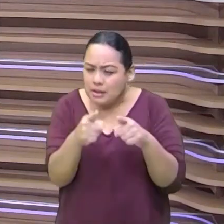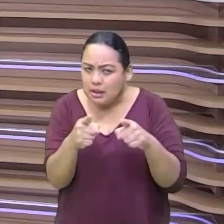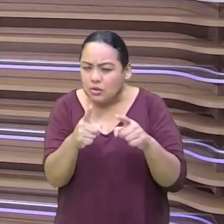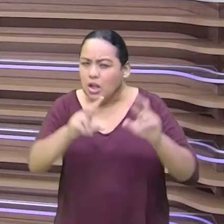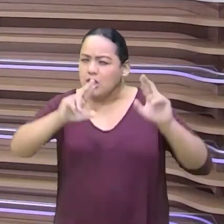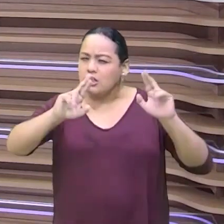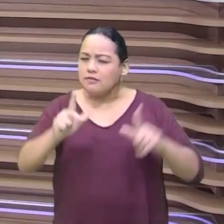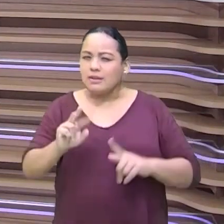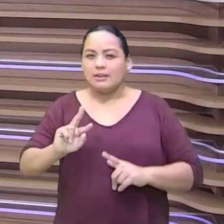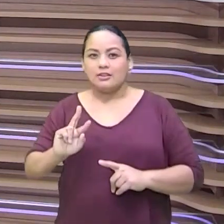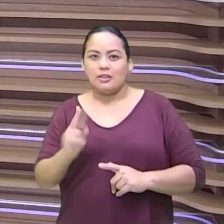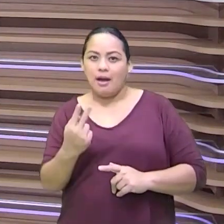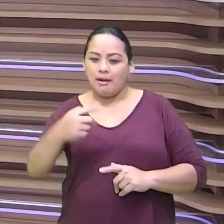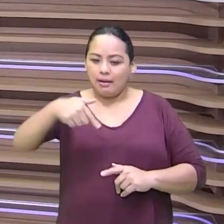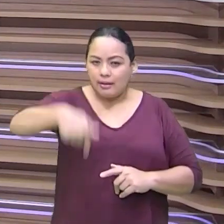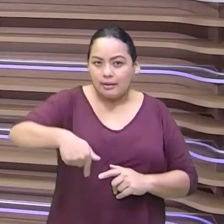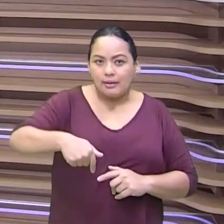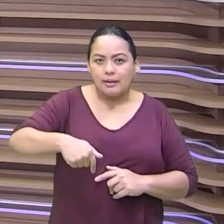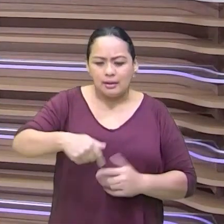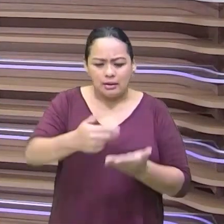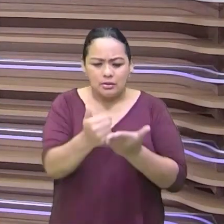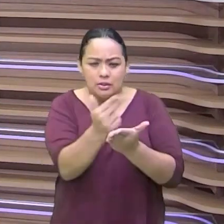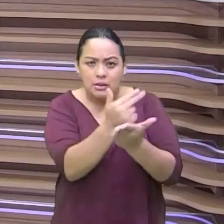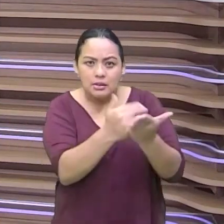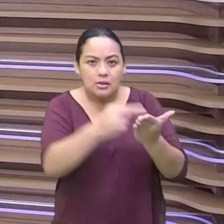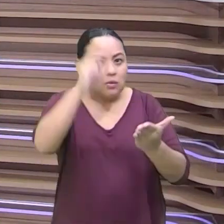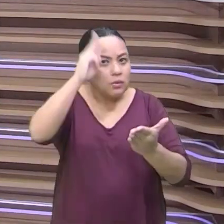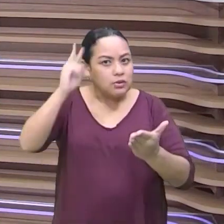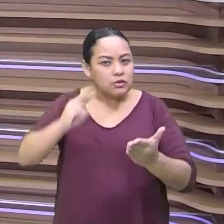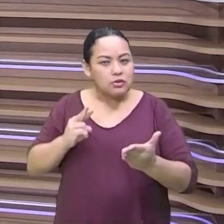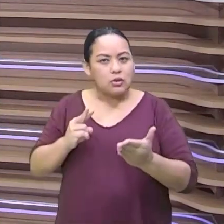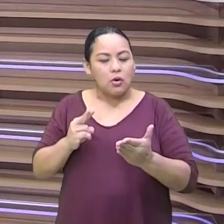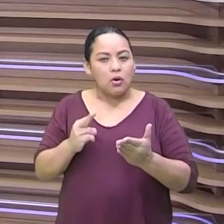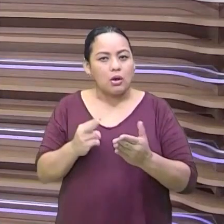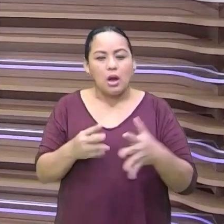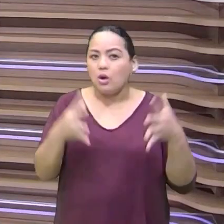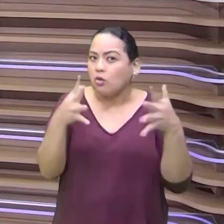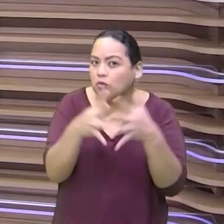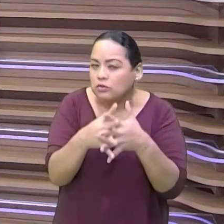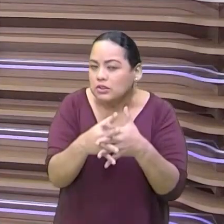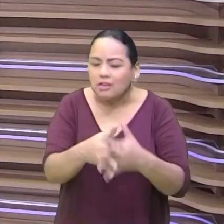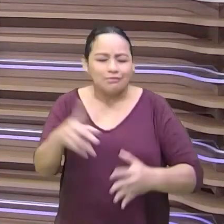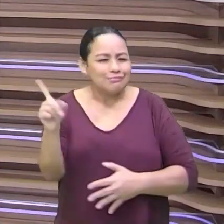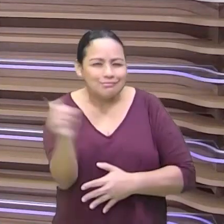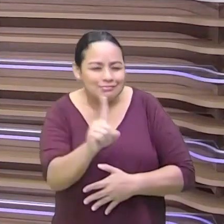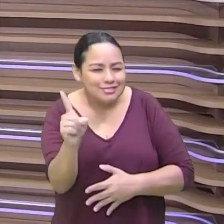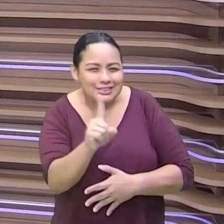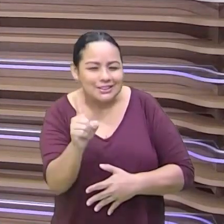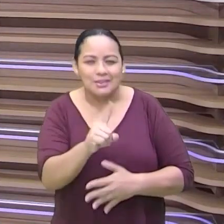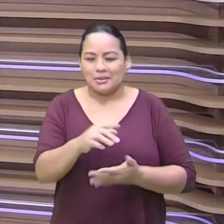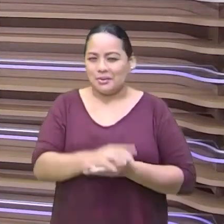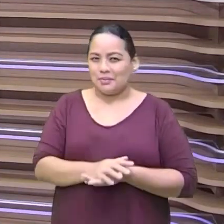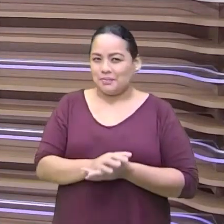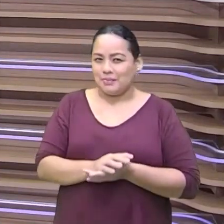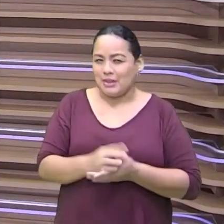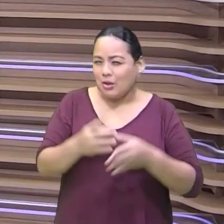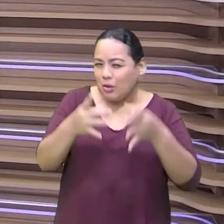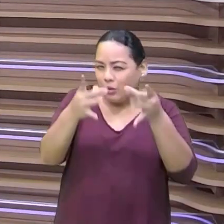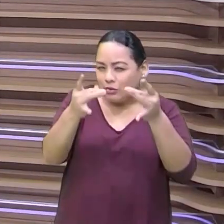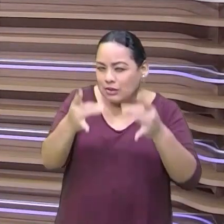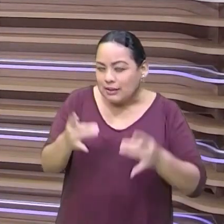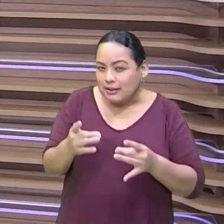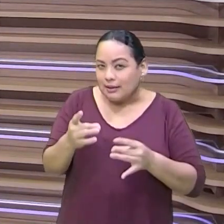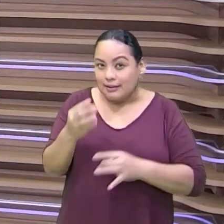diferente de HQs, de histórias em quadrinhos. Não quero que vocês se confundem com relação a isso. Olha um detalhe